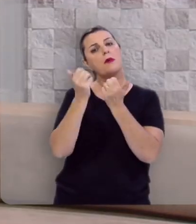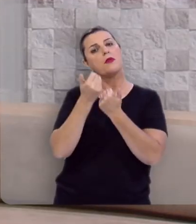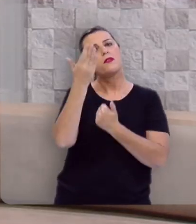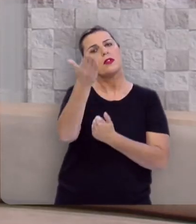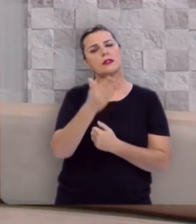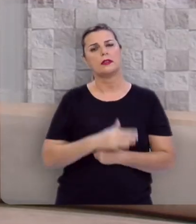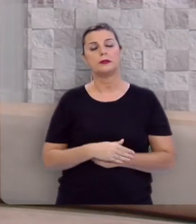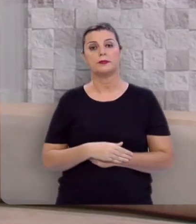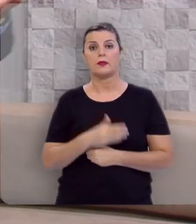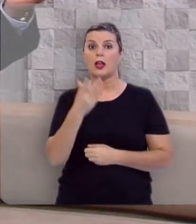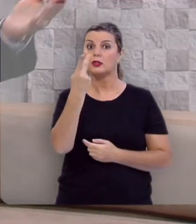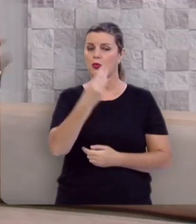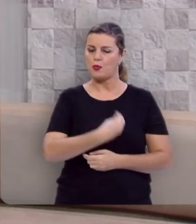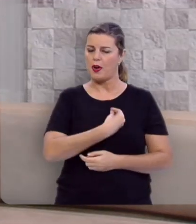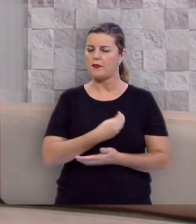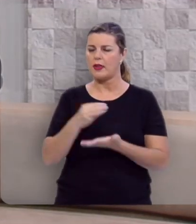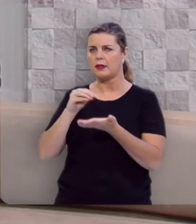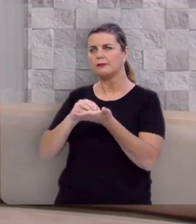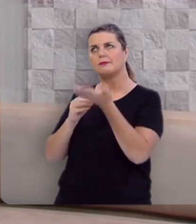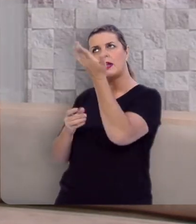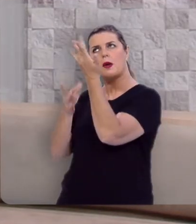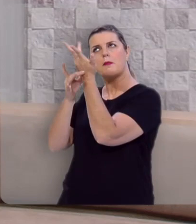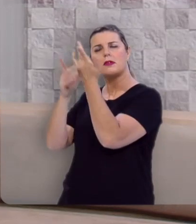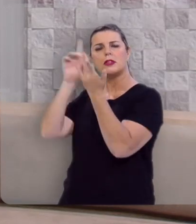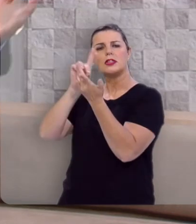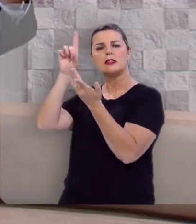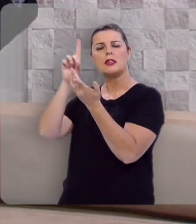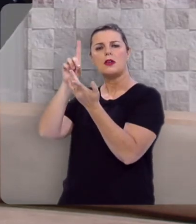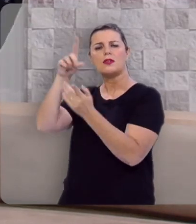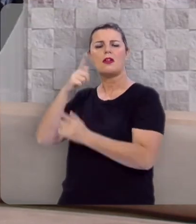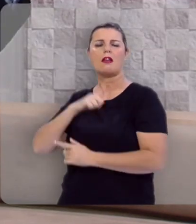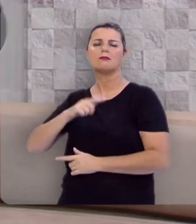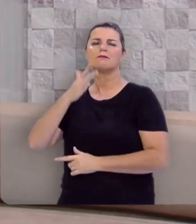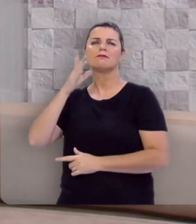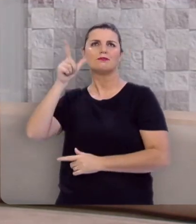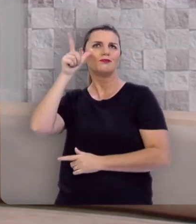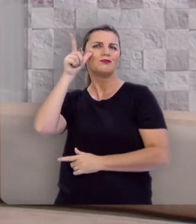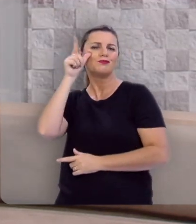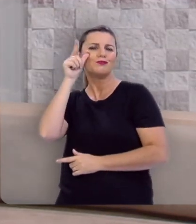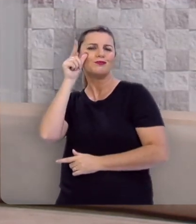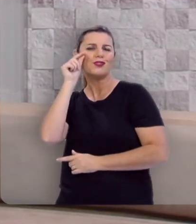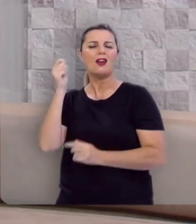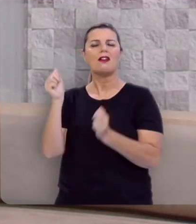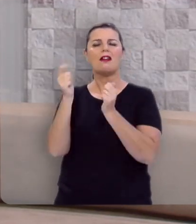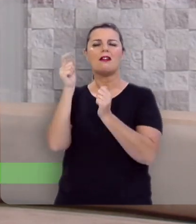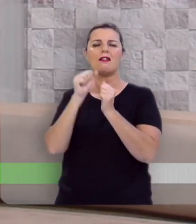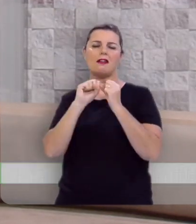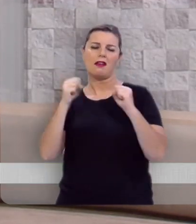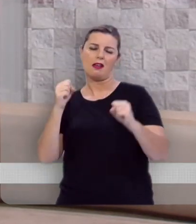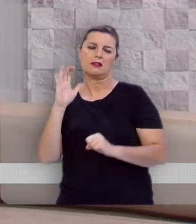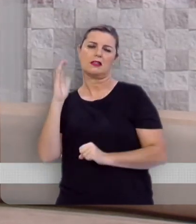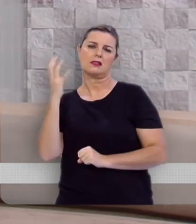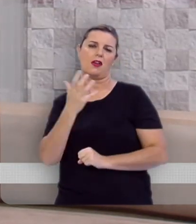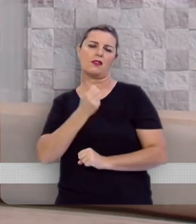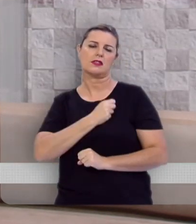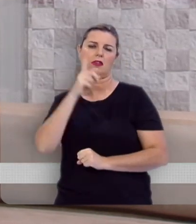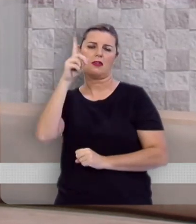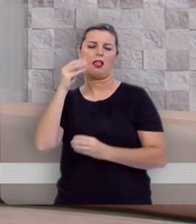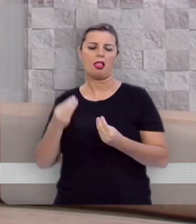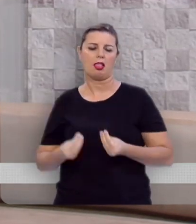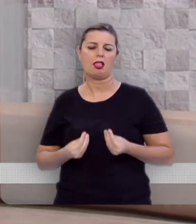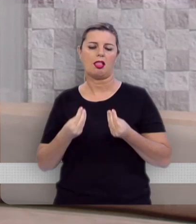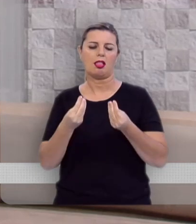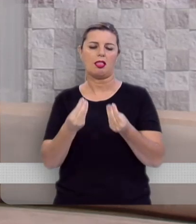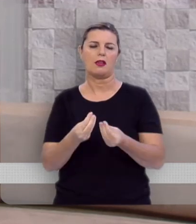com você. Quero colocar sua vida nas mãos de Deus, para que você se deleite nesta grande salvação que Ele